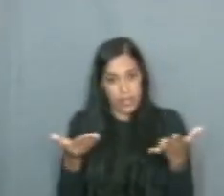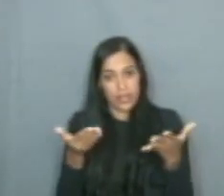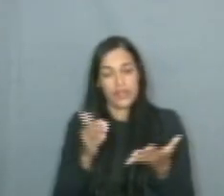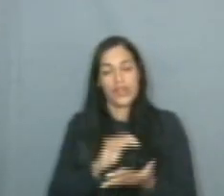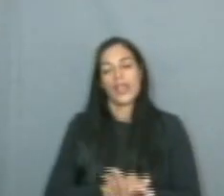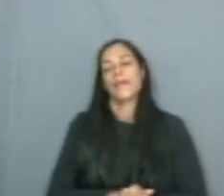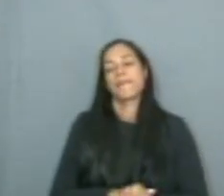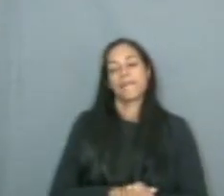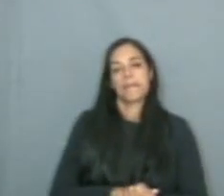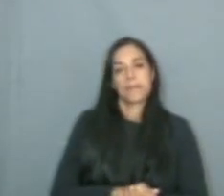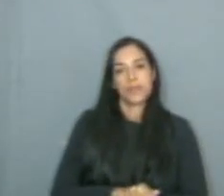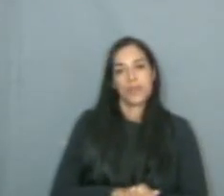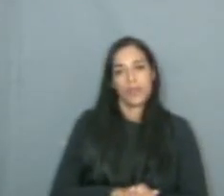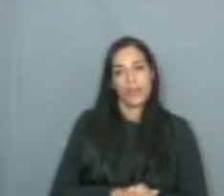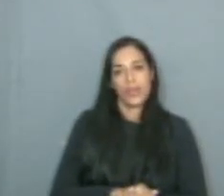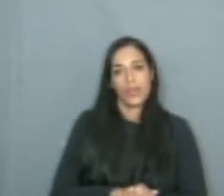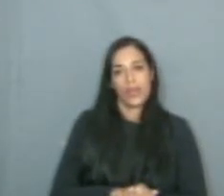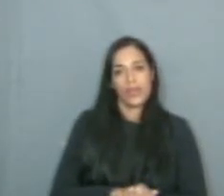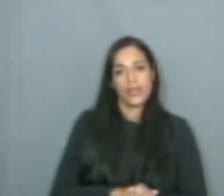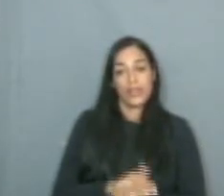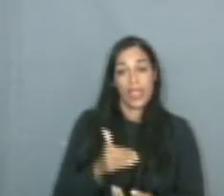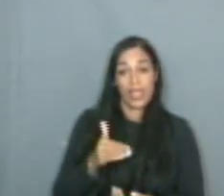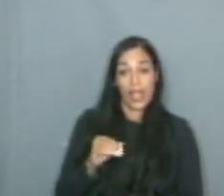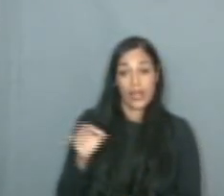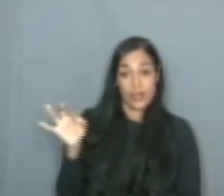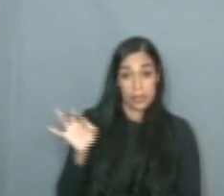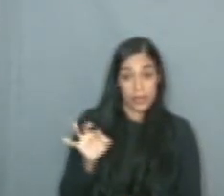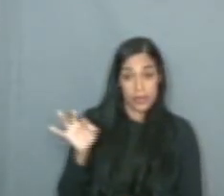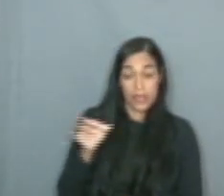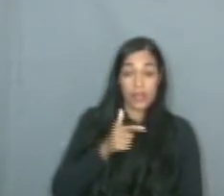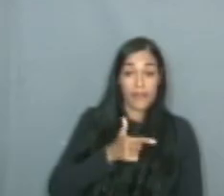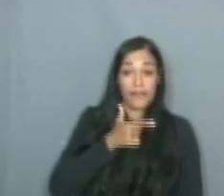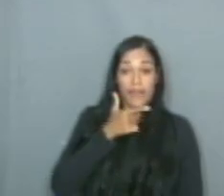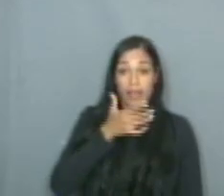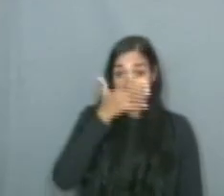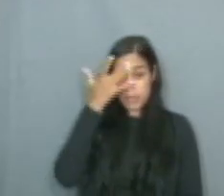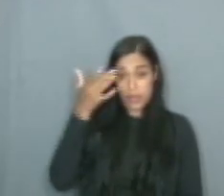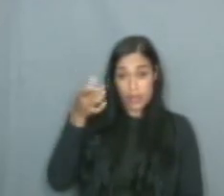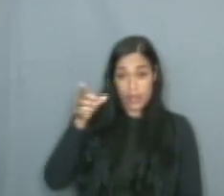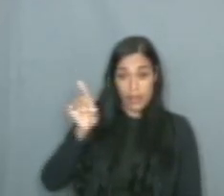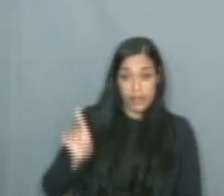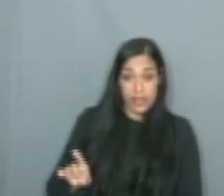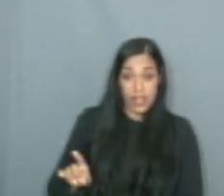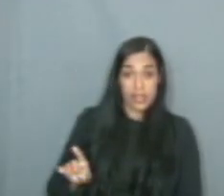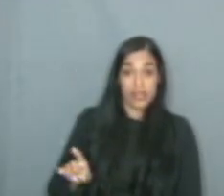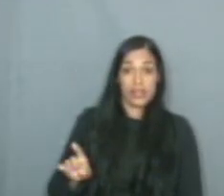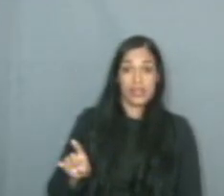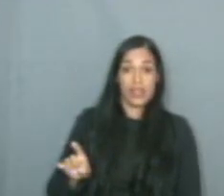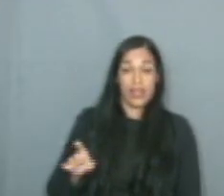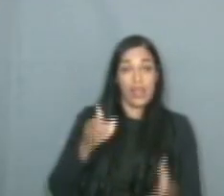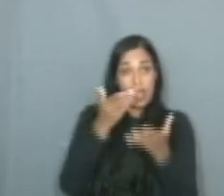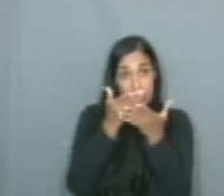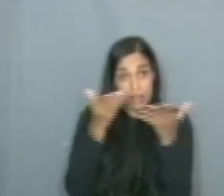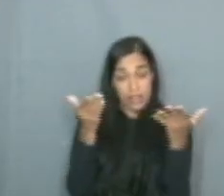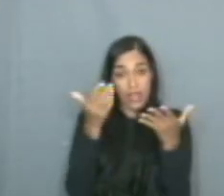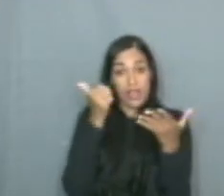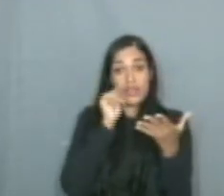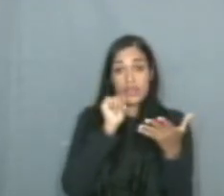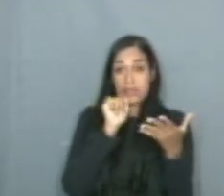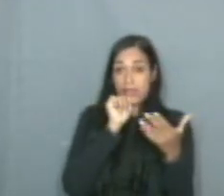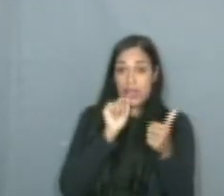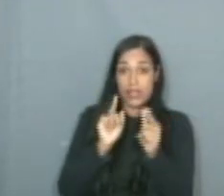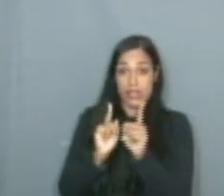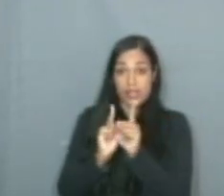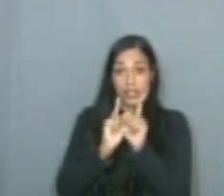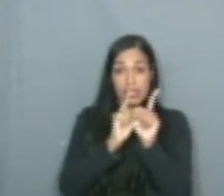microfone, serão contempladas, 10% de vagas para pessoas com deficiência, certamente aqui as mães atípicas